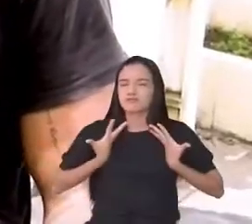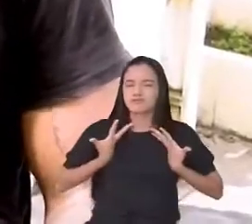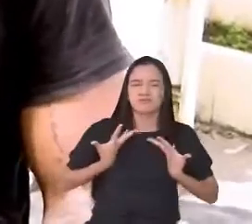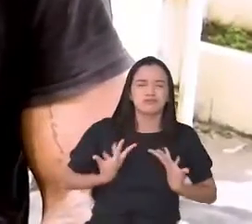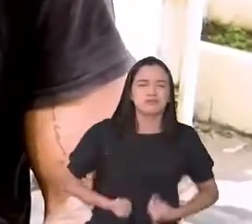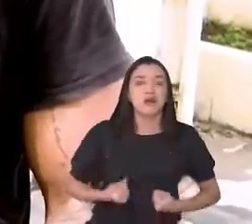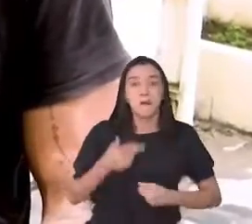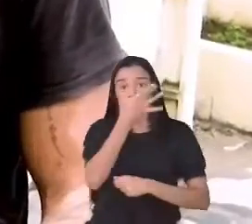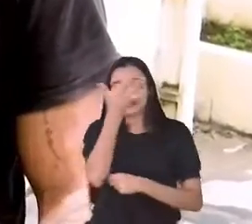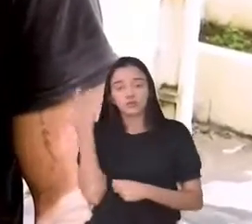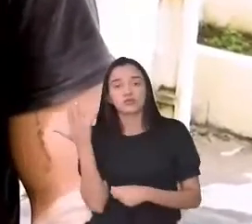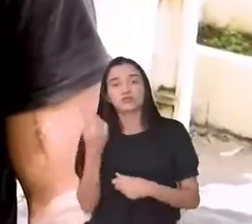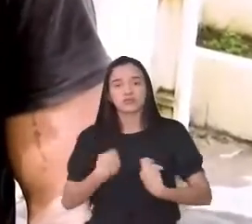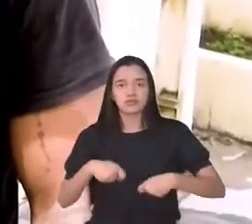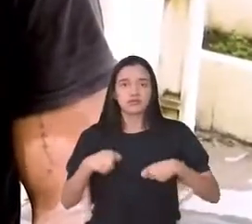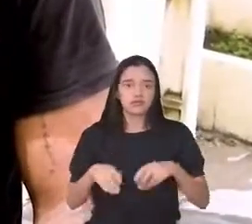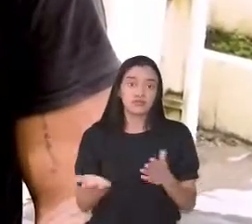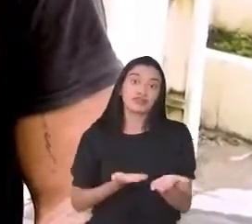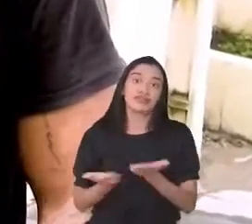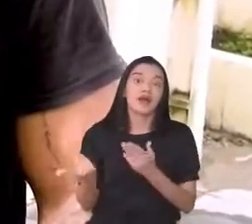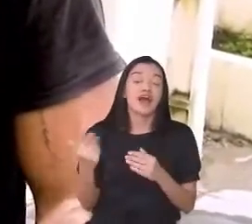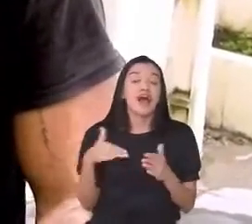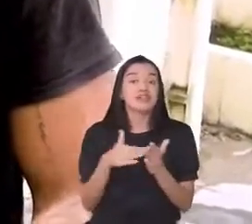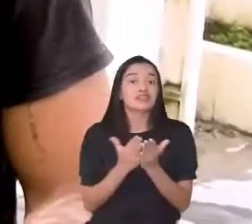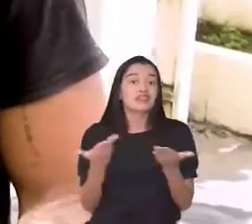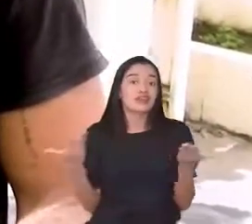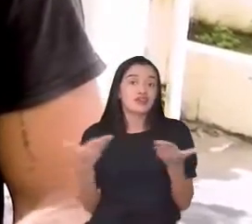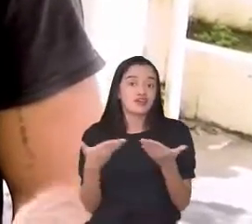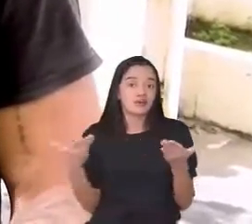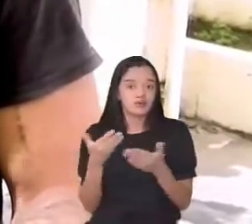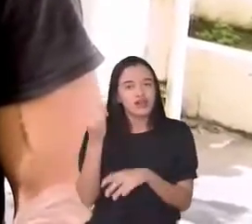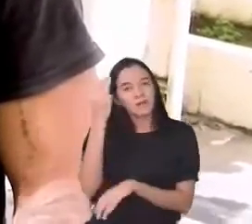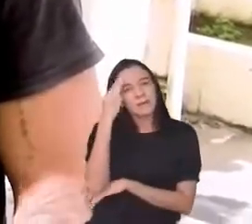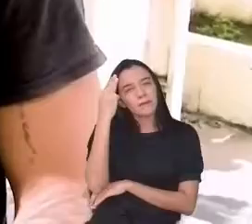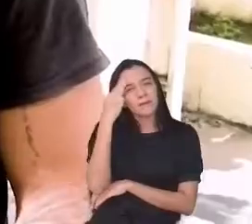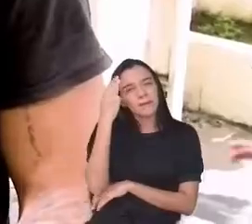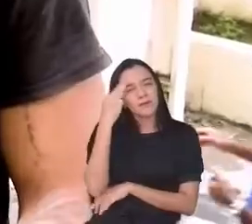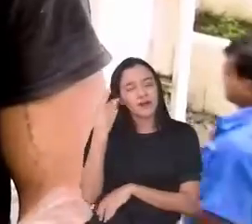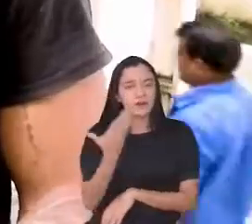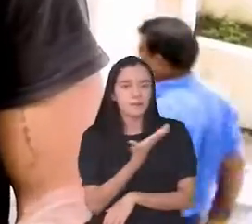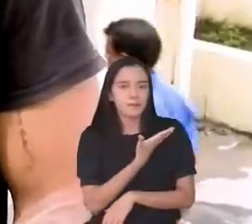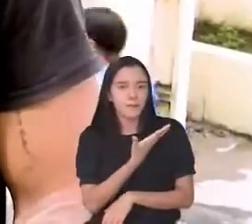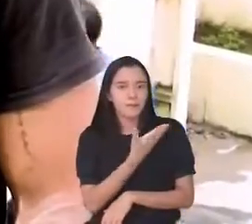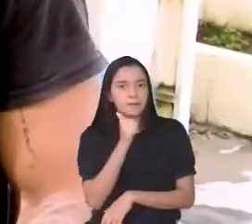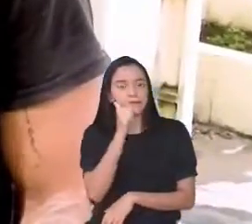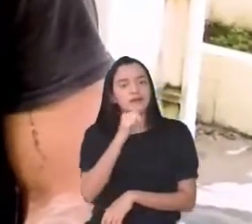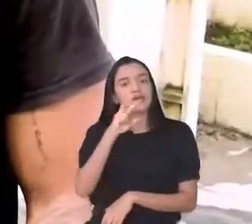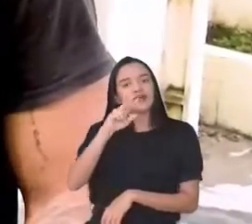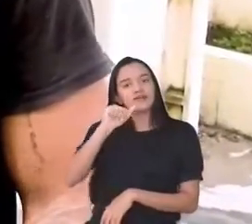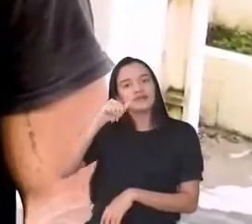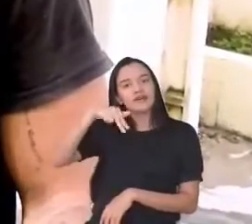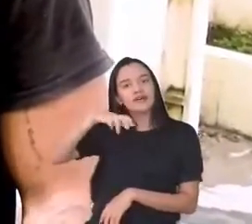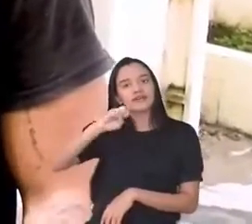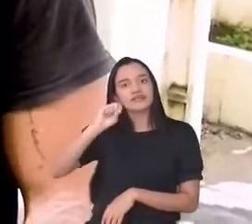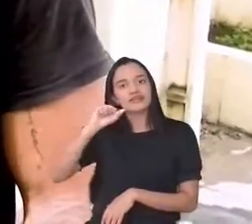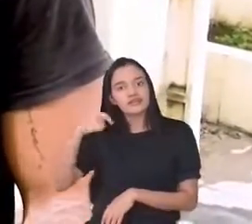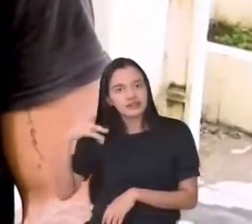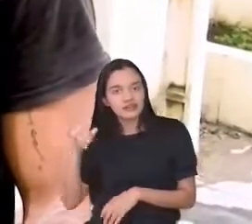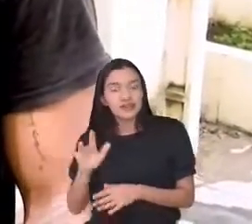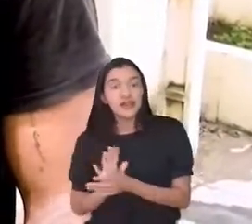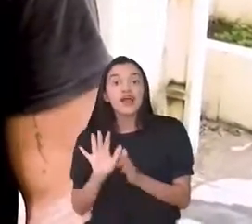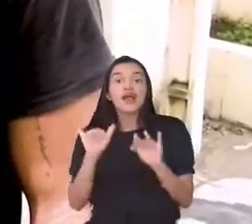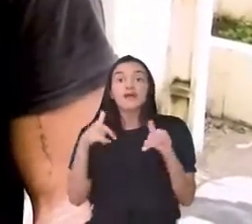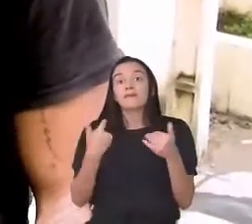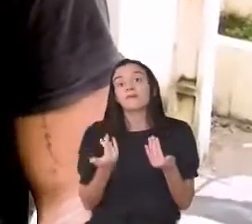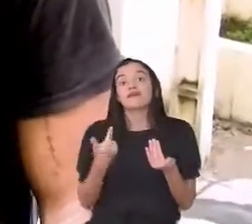tratamento. E eu tenho até hoje um depoimento da minha memória de uma amiga, Vanessa, que se tornou uma amiga,